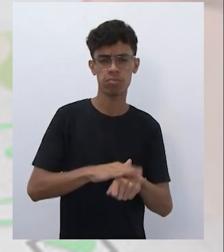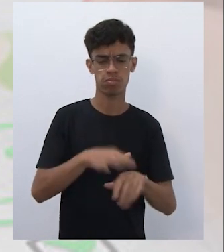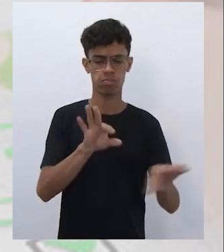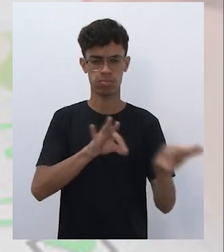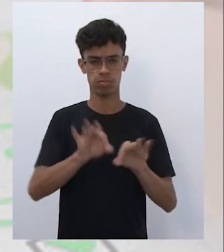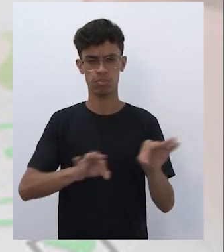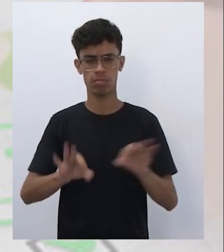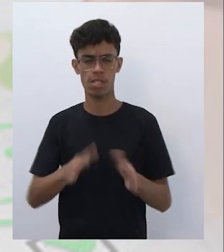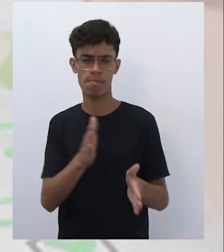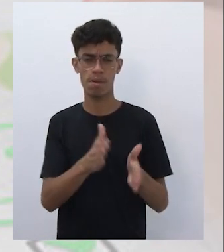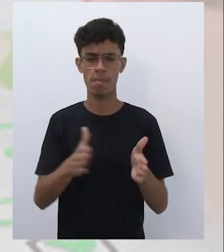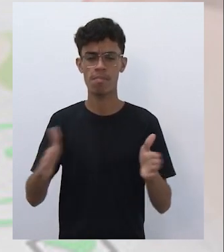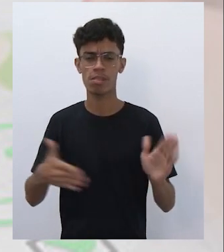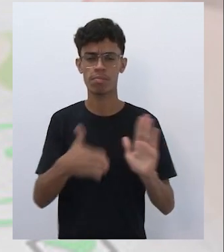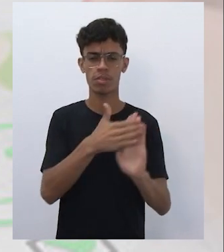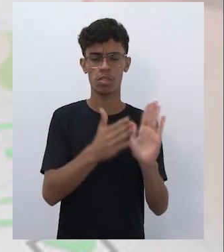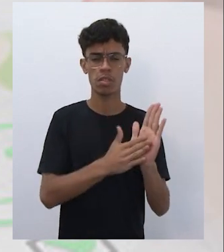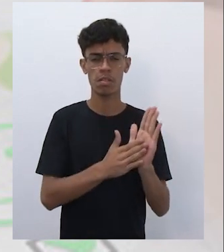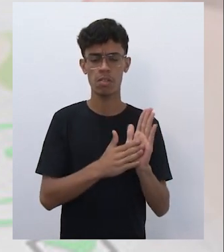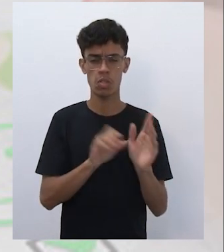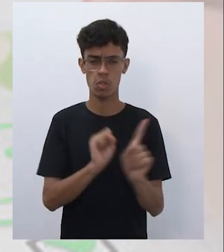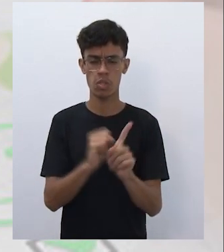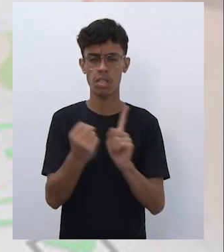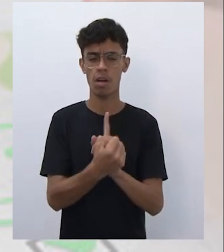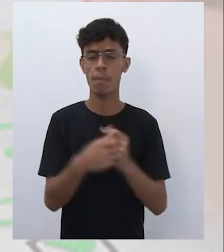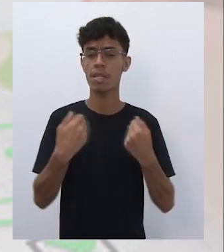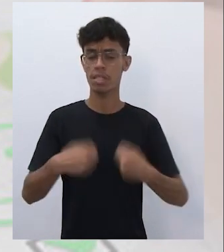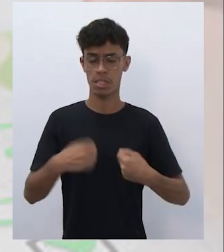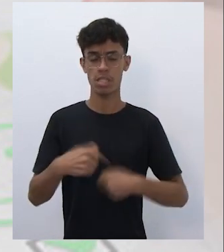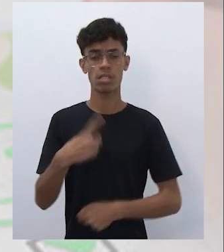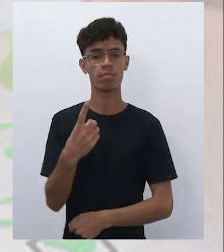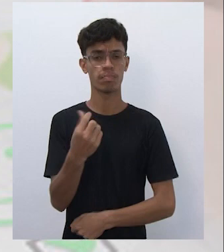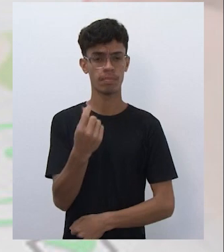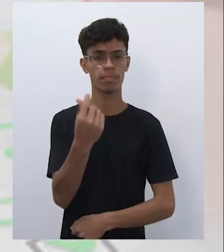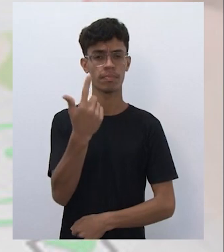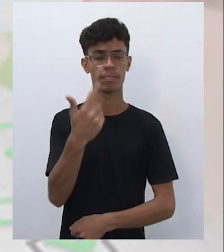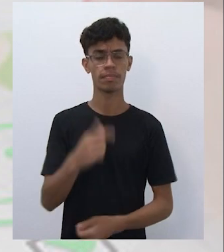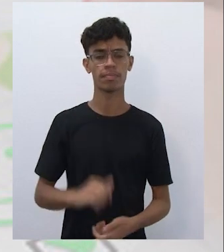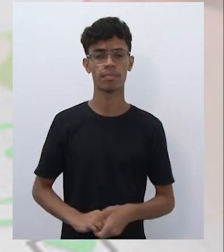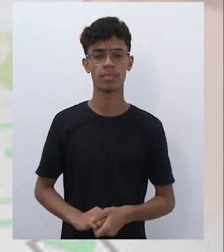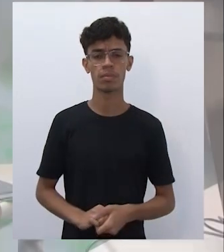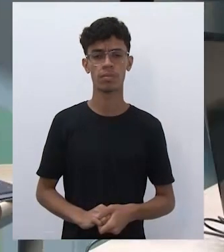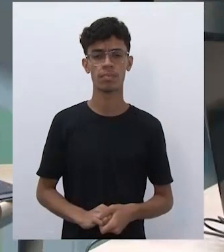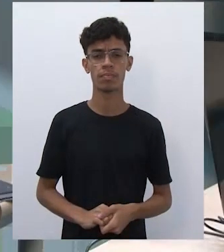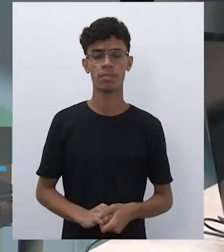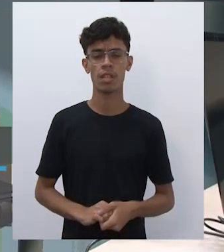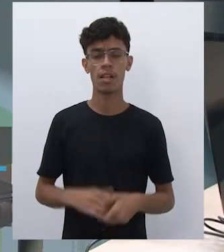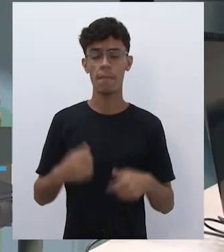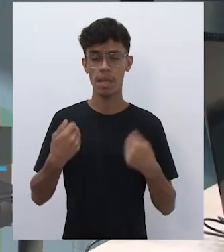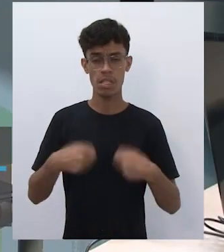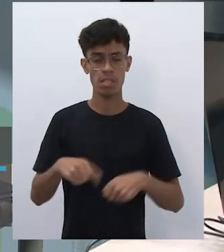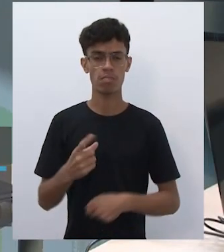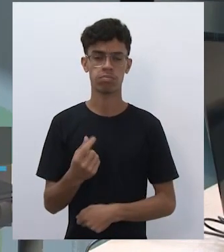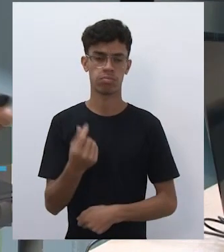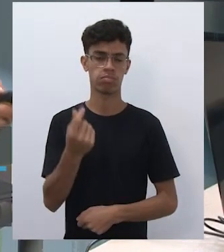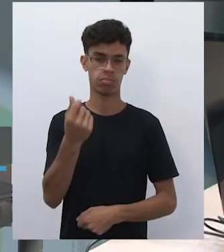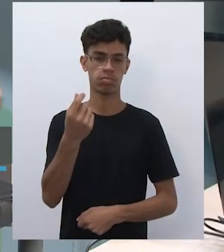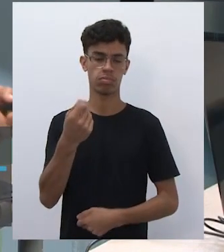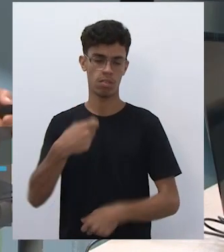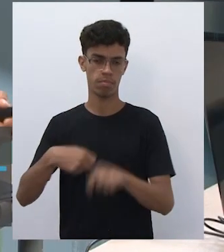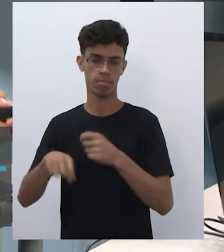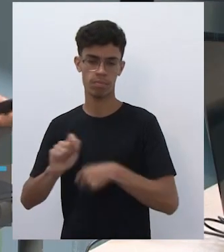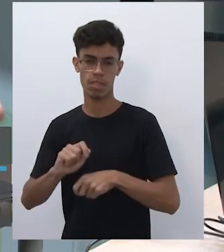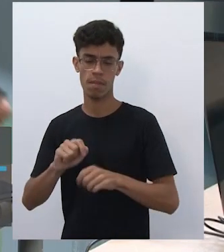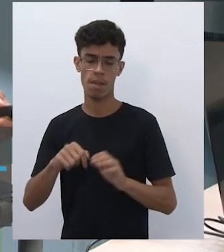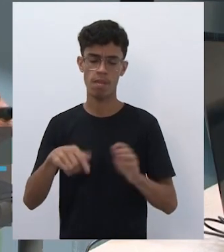eu preciso de dinheiro, professor Anderson? Eu preciso de dinheiro, não é? Eu preciso, às vezes, fazer captação de recursos para poder o